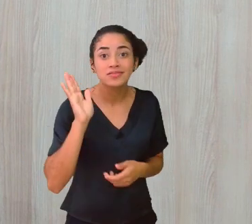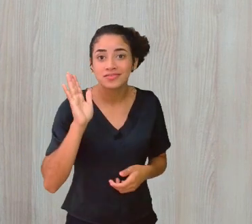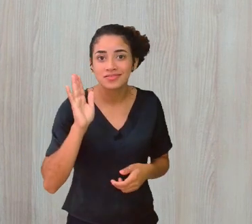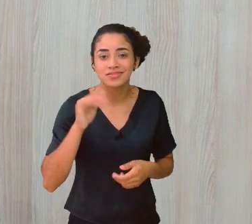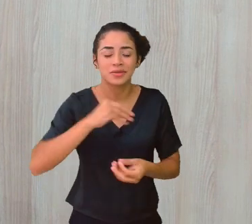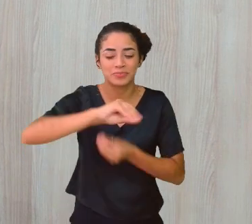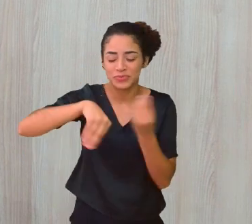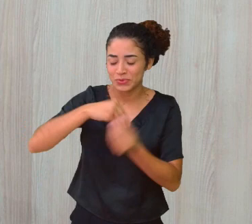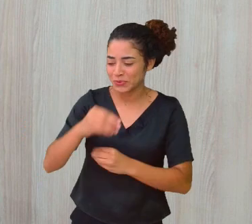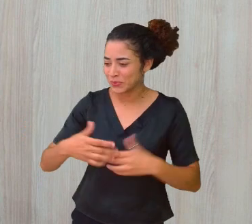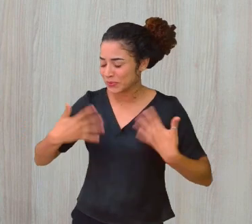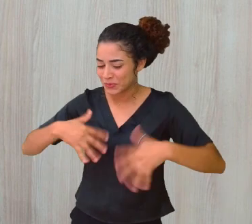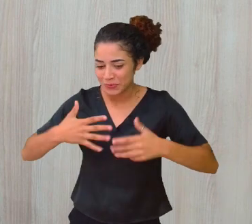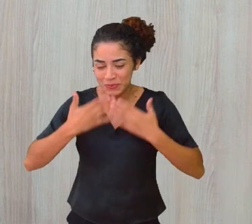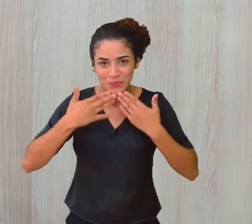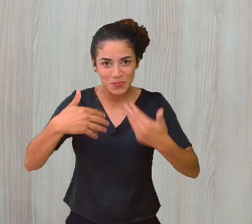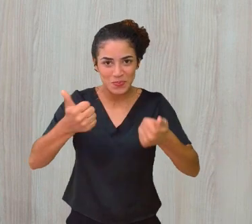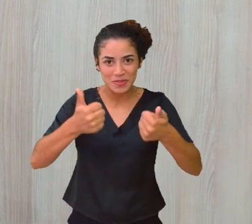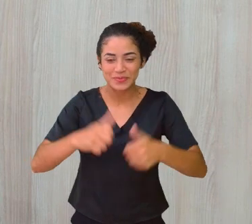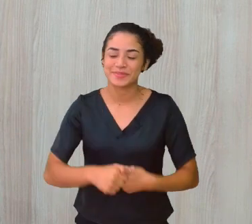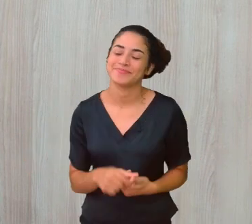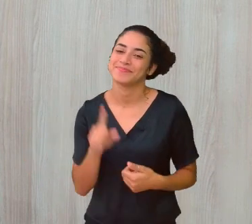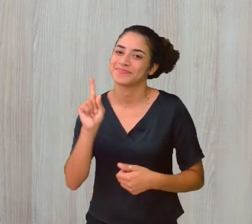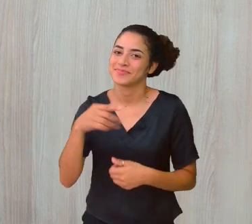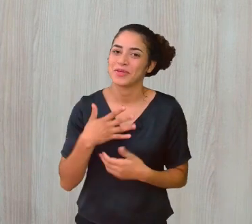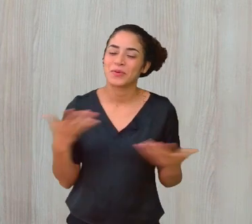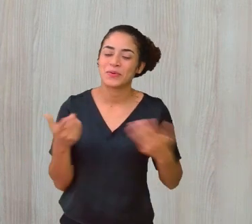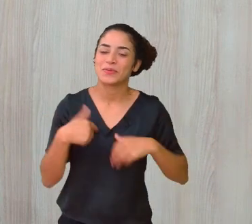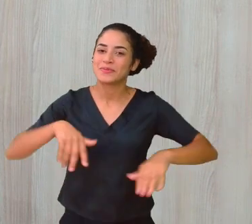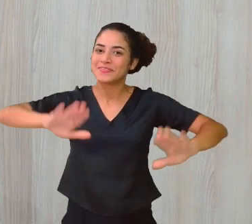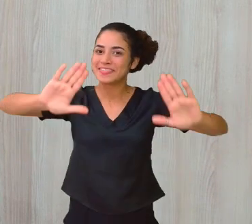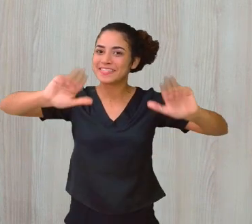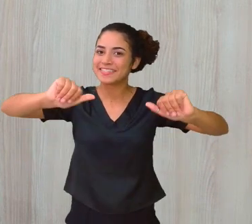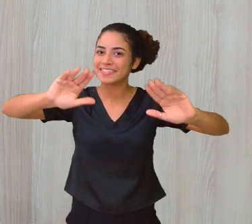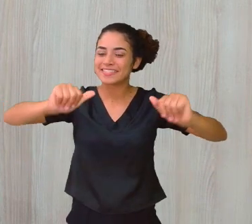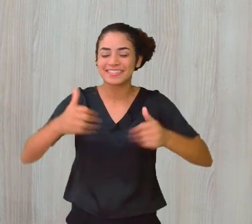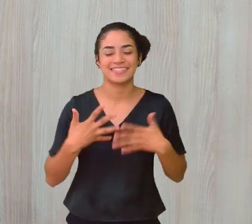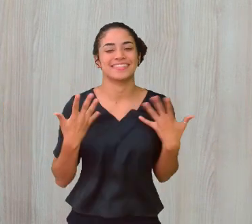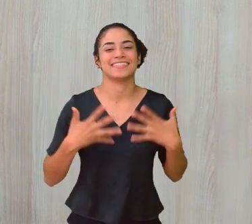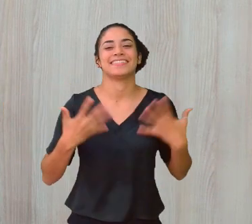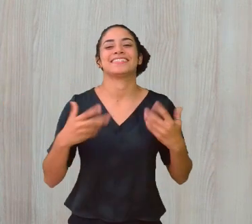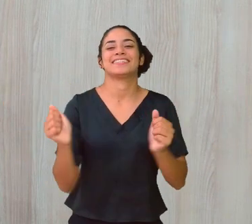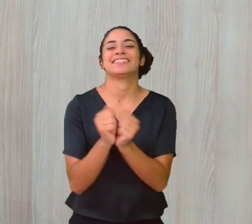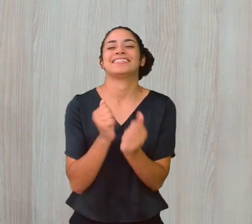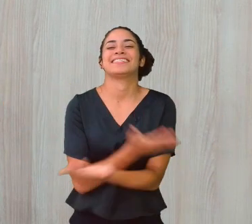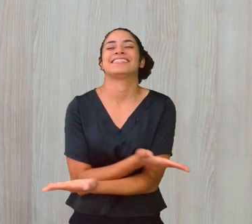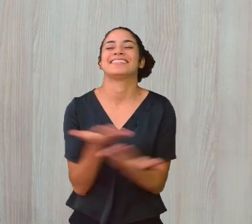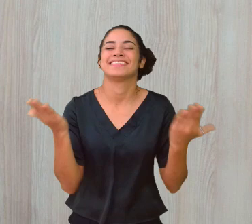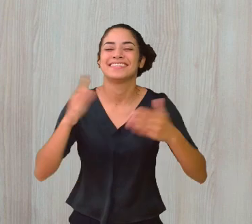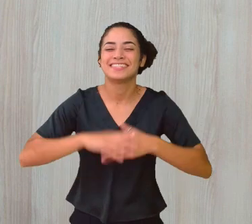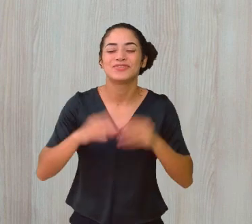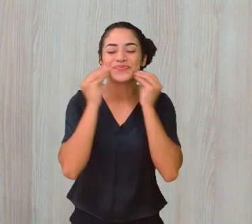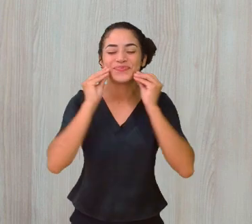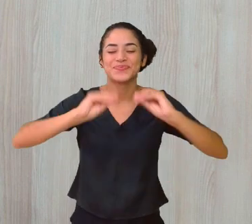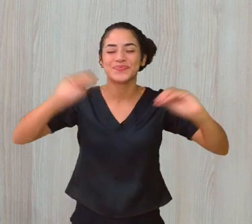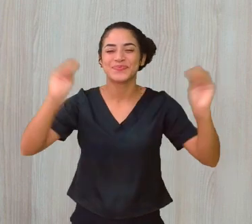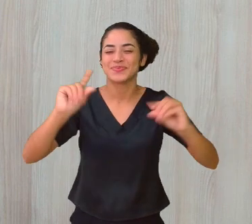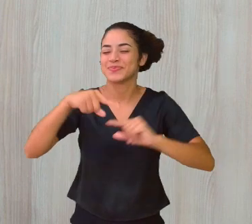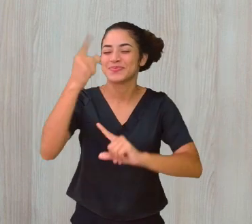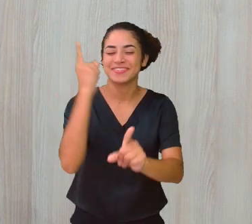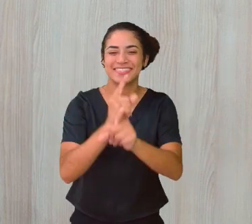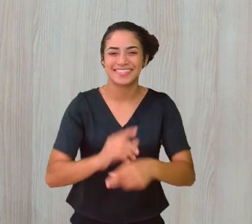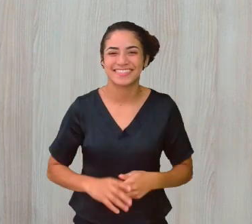torna tudo bom, né? Exatamente. É isso, minha gente. Eu vou me despedindo por aqui. Foi uma alegria ficar aqui no chat com vocês. Um cheiro e até a